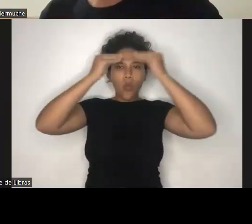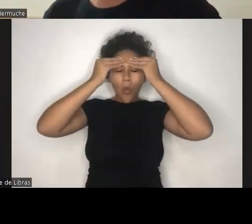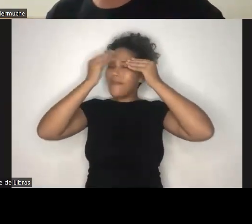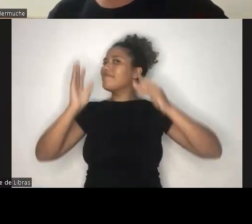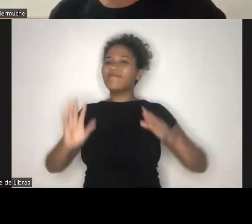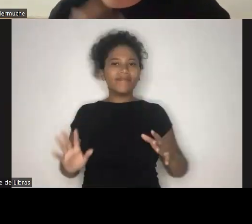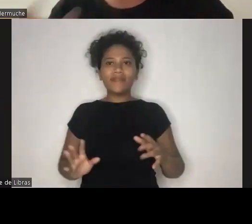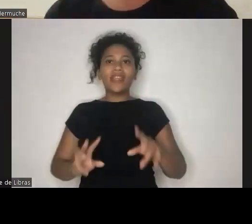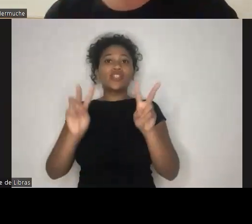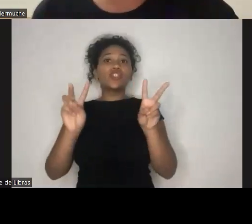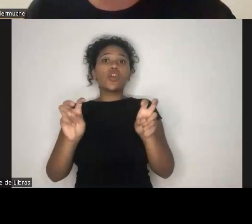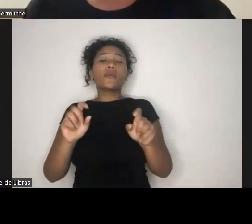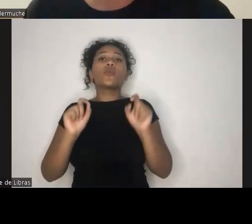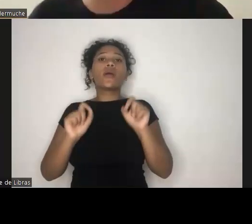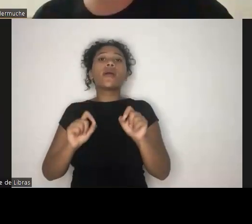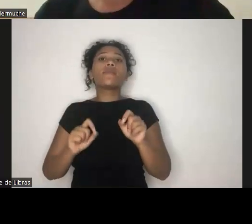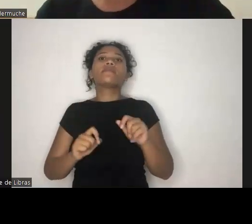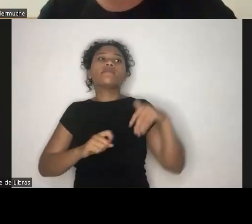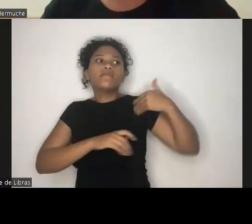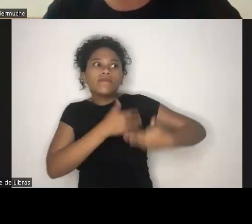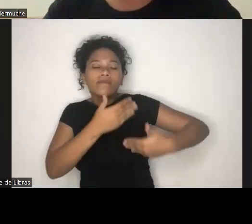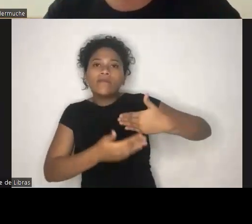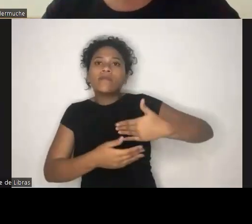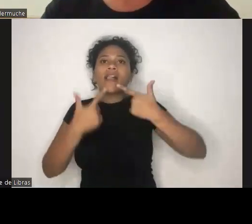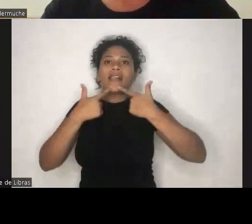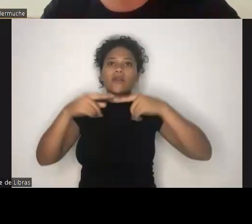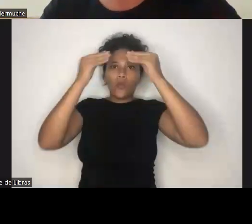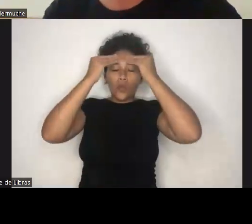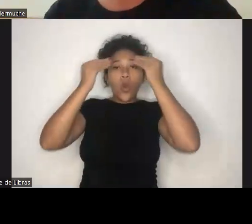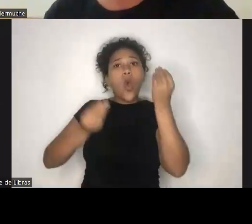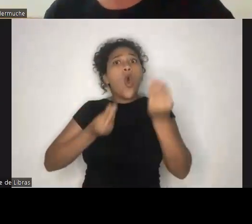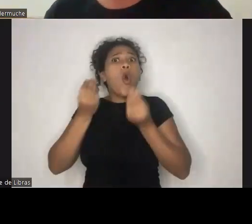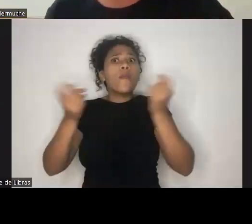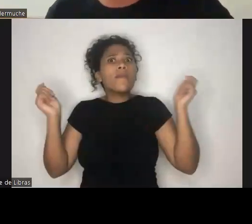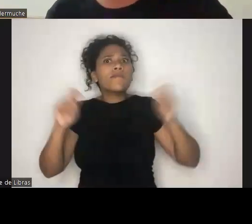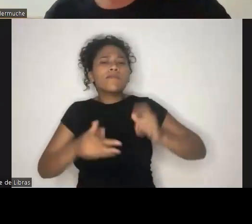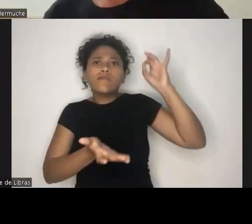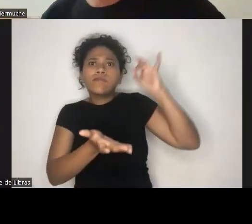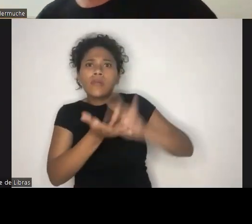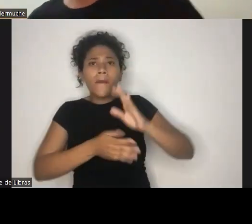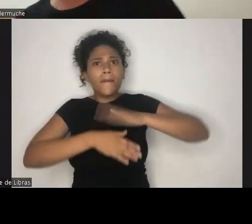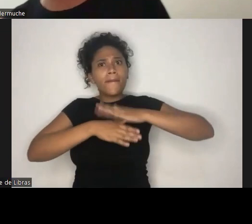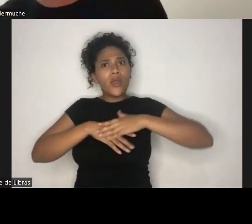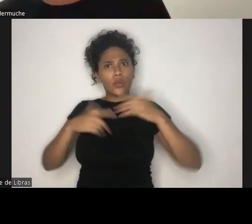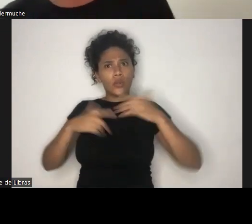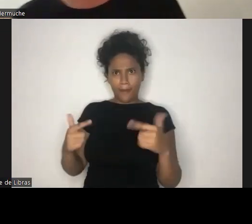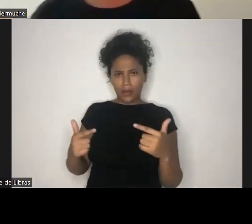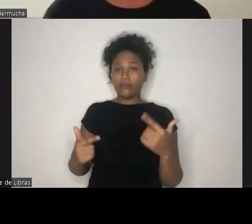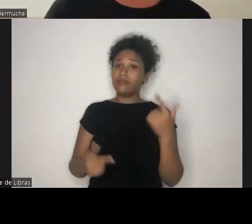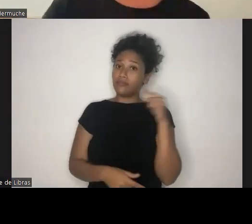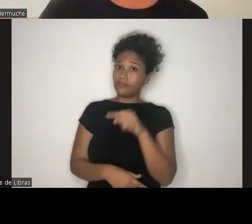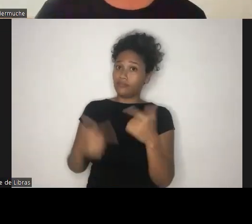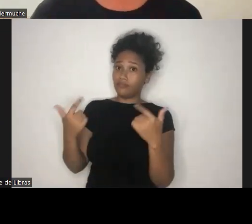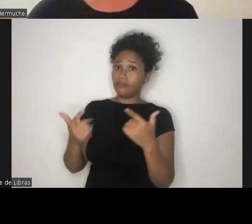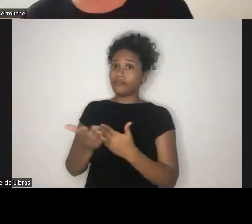a construção de uma linguagem é como que eu poderia realmente desenvolver o meu trabalho e esse trabalho ele começou